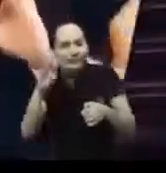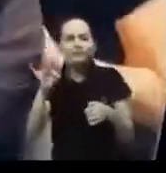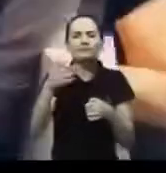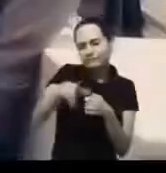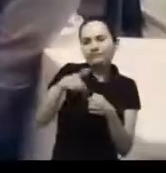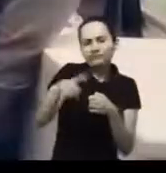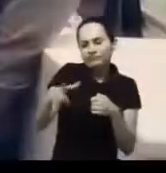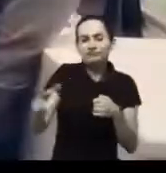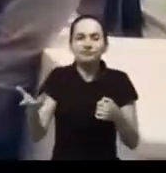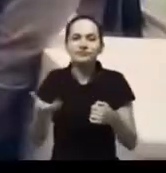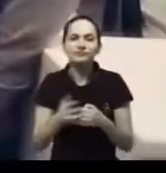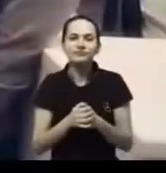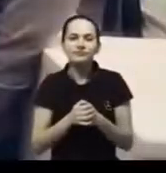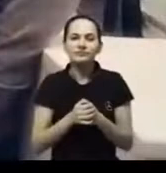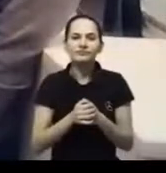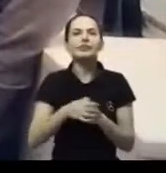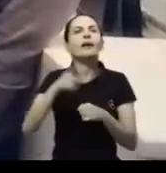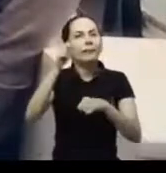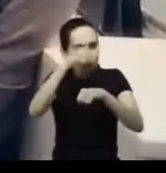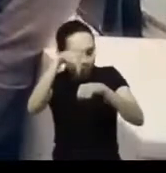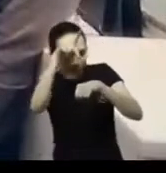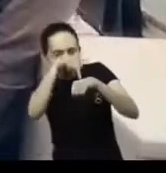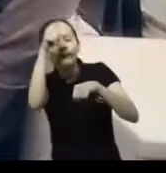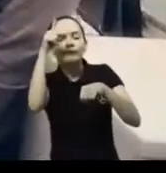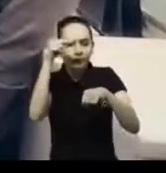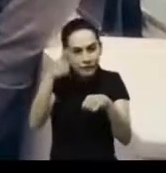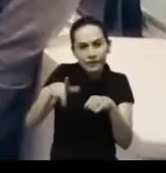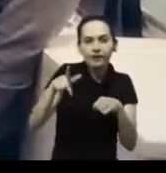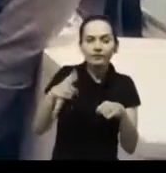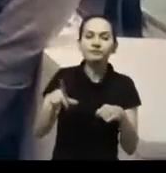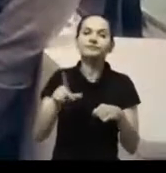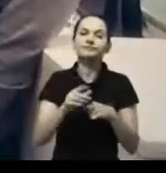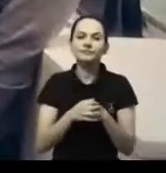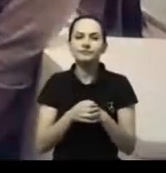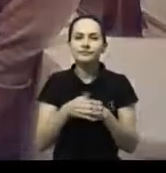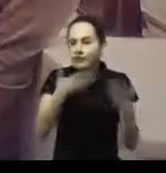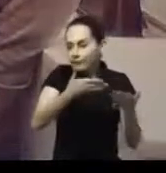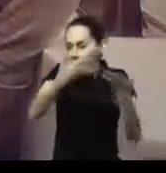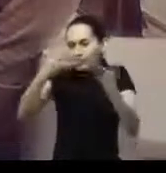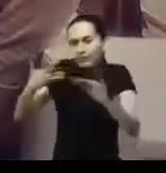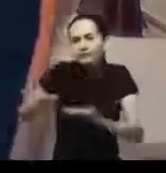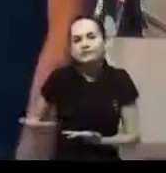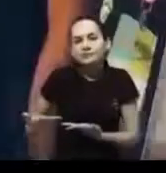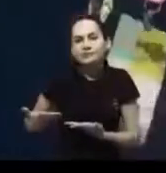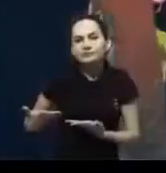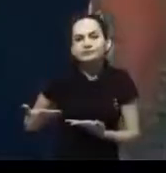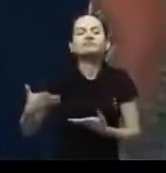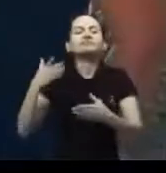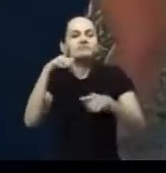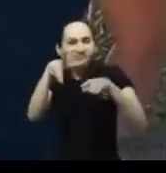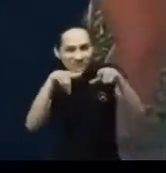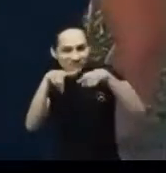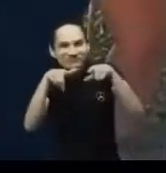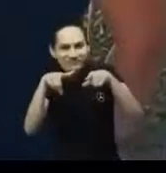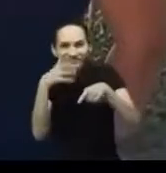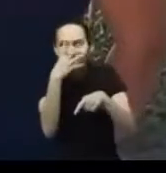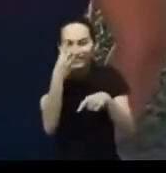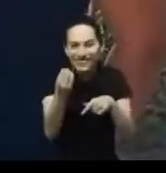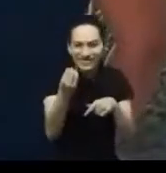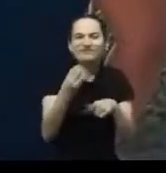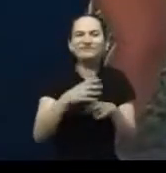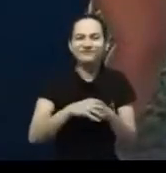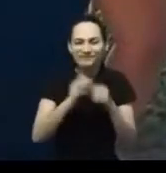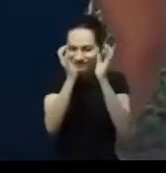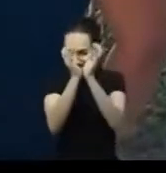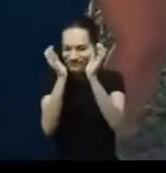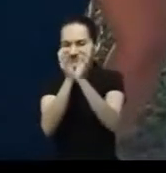especificamente E aí fiz a pós-graduação em marketing e fui convidada para trabalhar na área de vans né eu tenho uma jornada